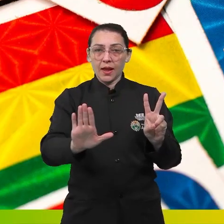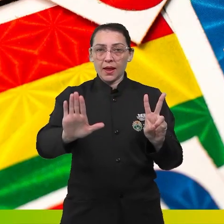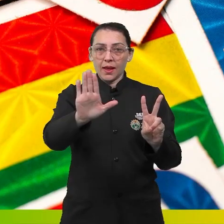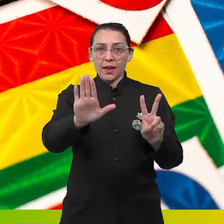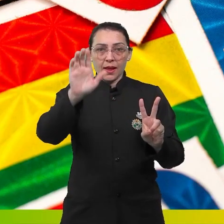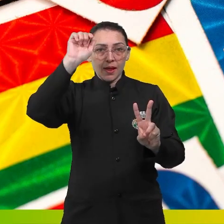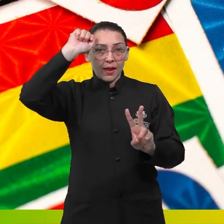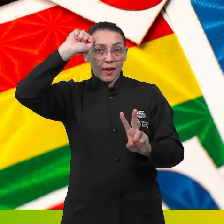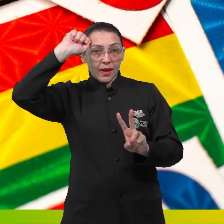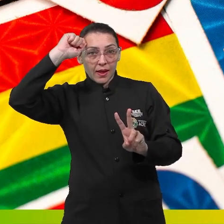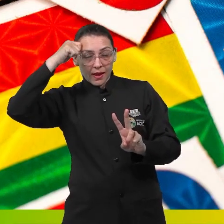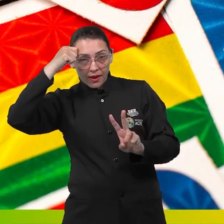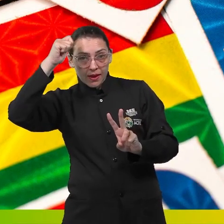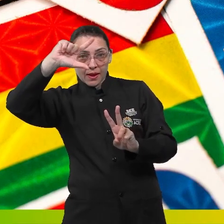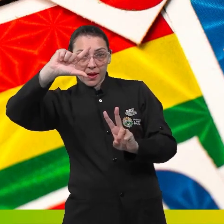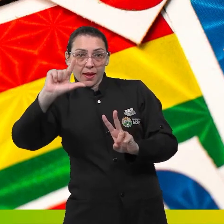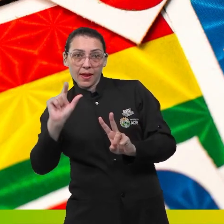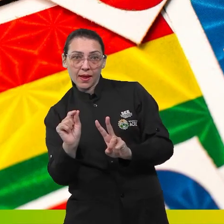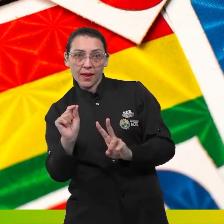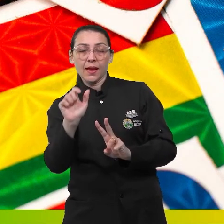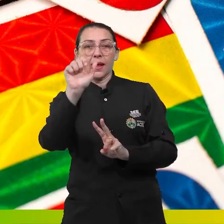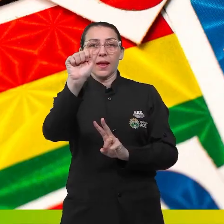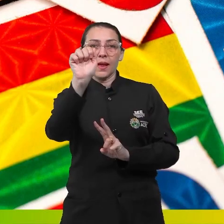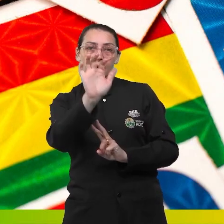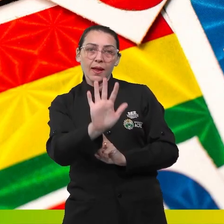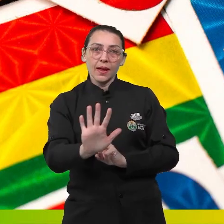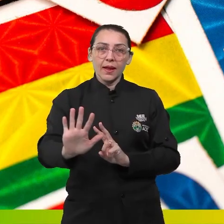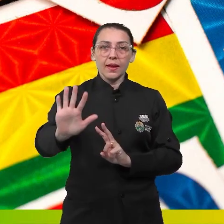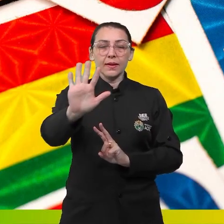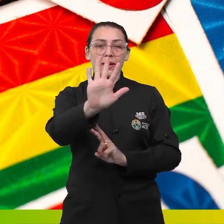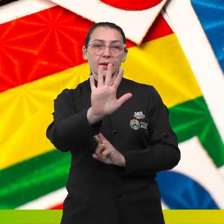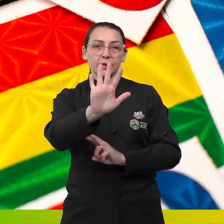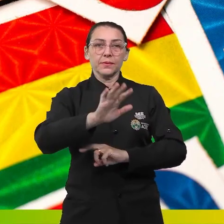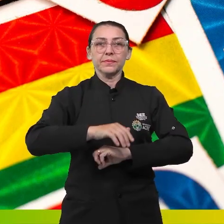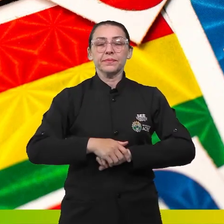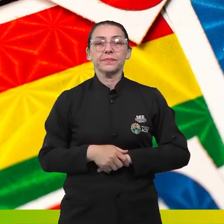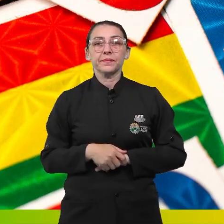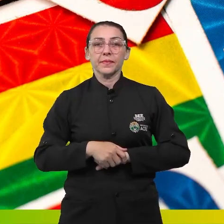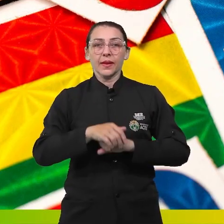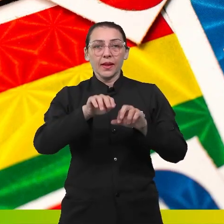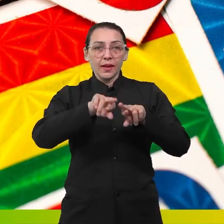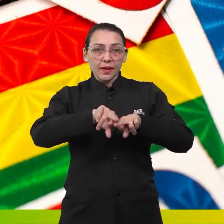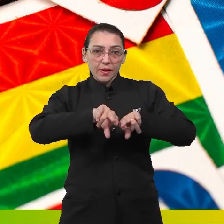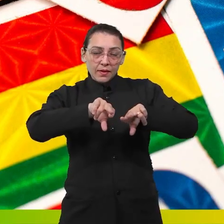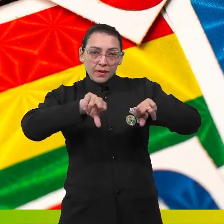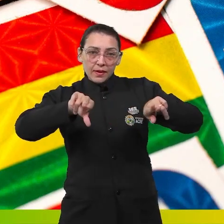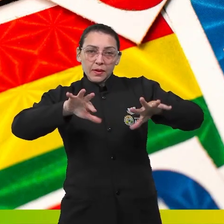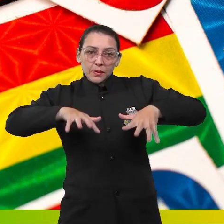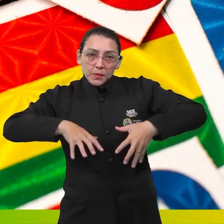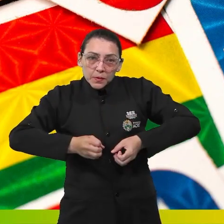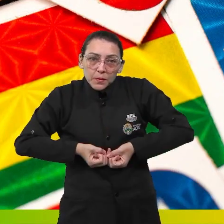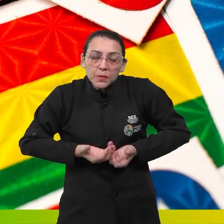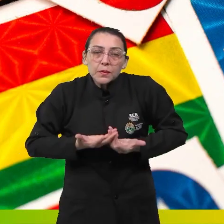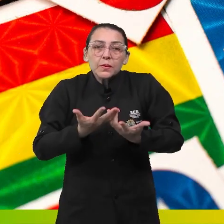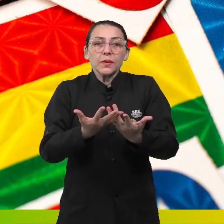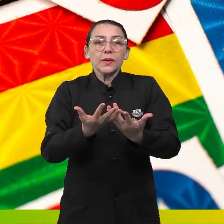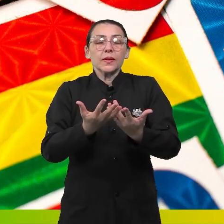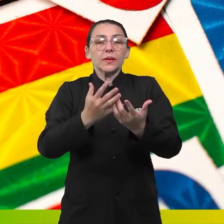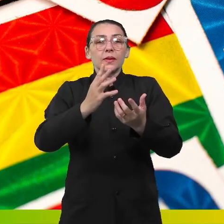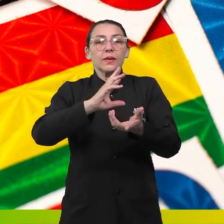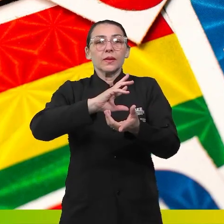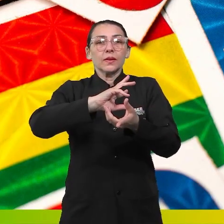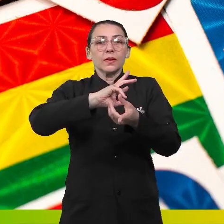europeus, africanos e asiáticos. Essa diversidade se manifesta na